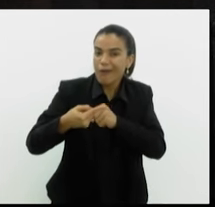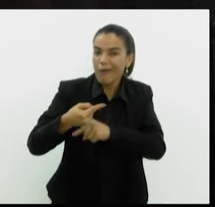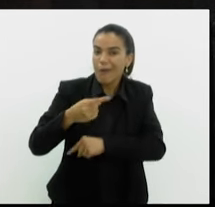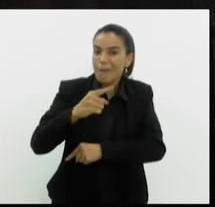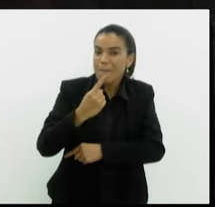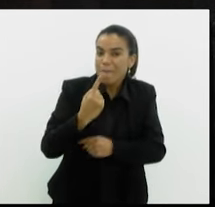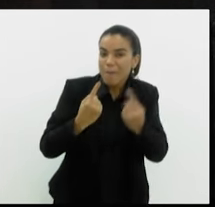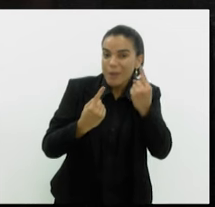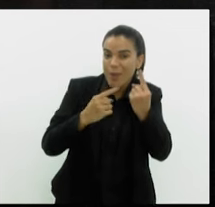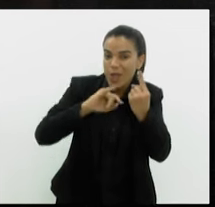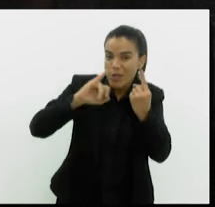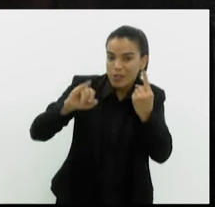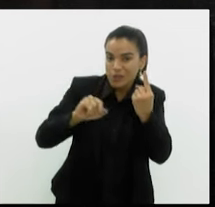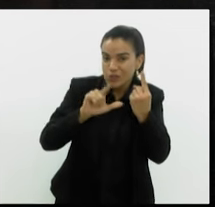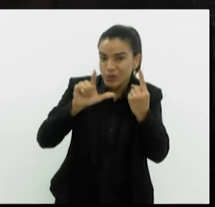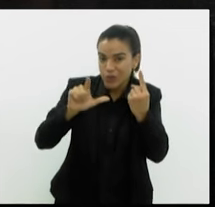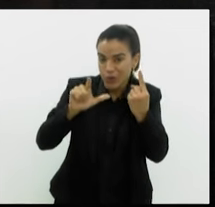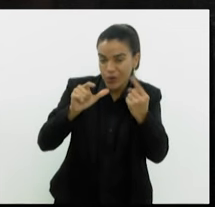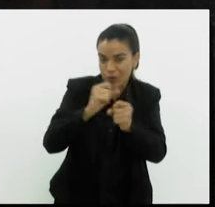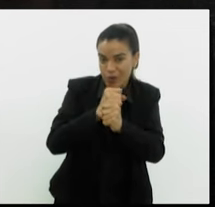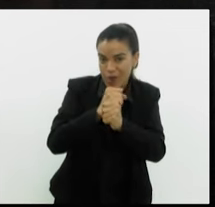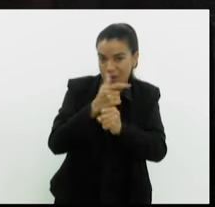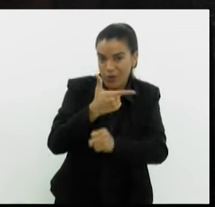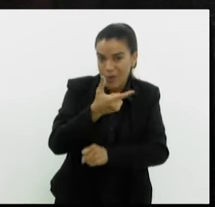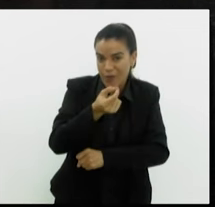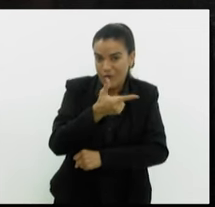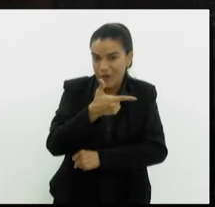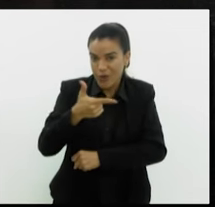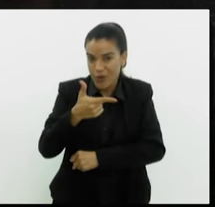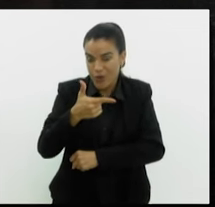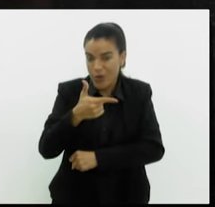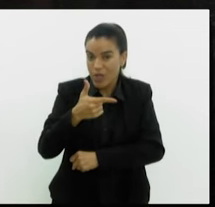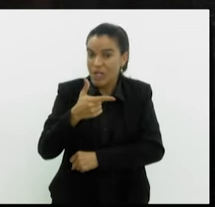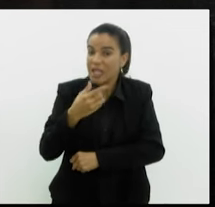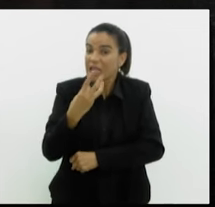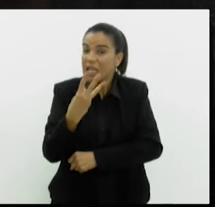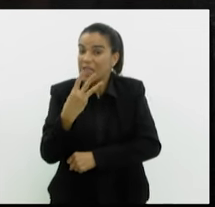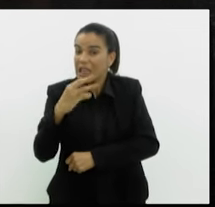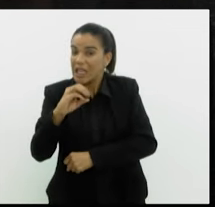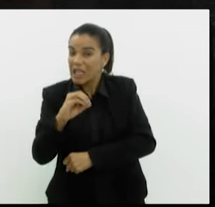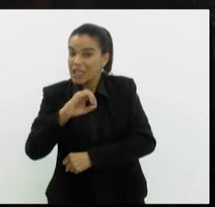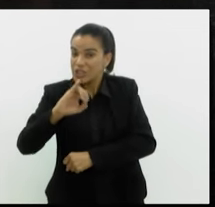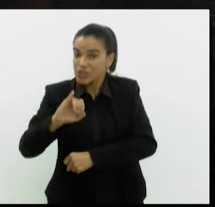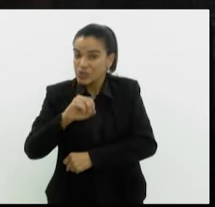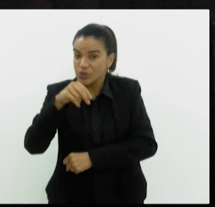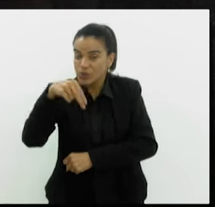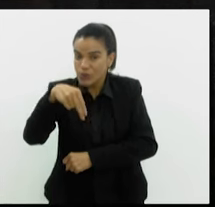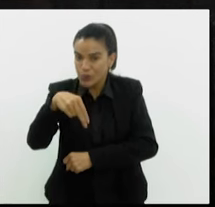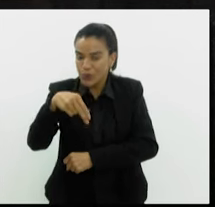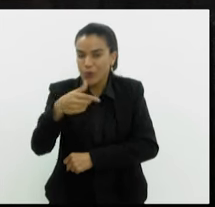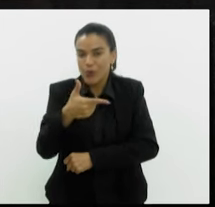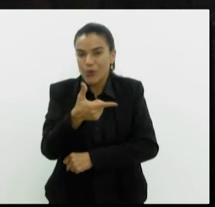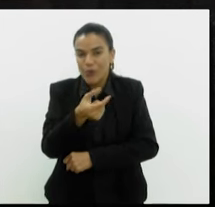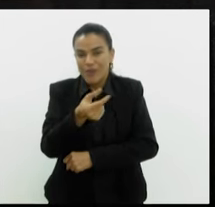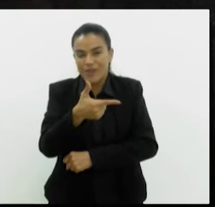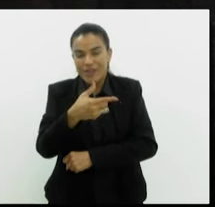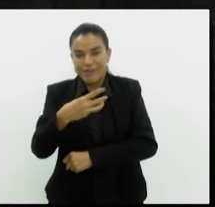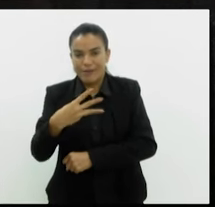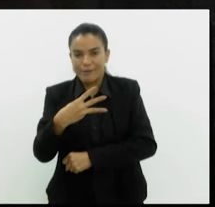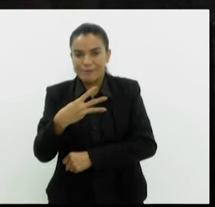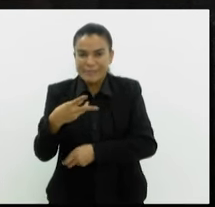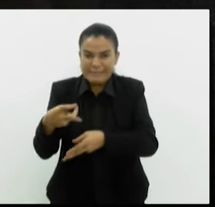de julho de 22 e 30 de junho de 23, usurpou do Estado do Rio de